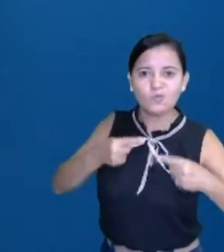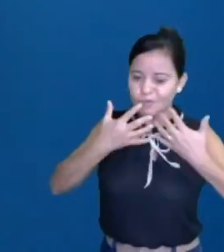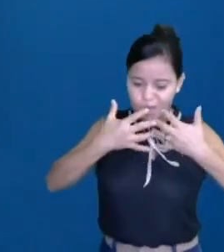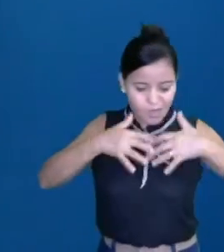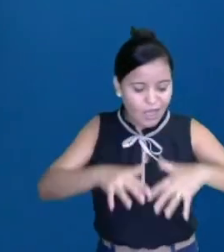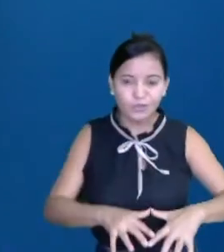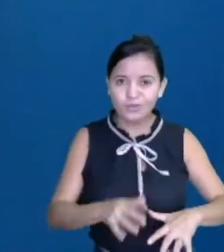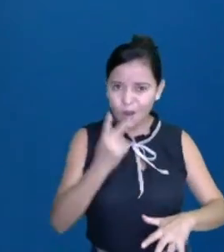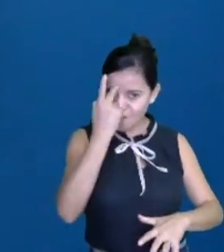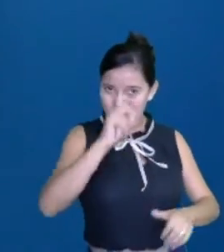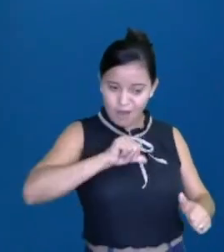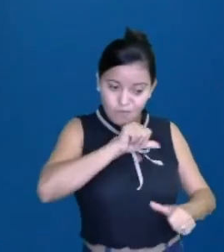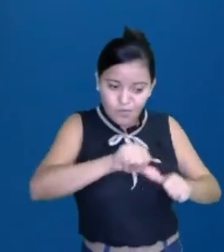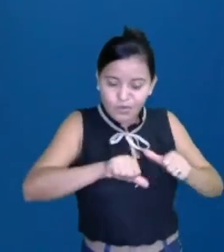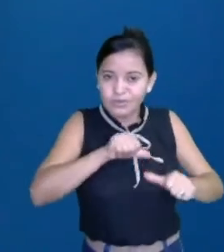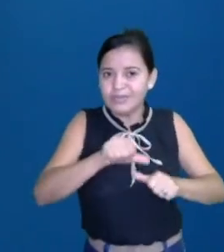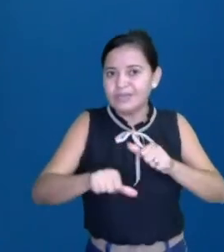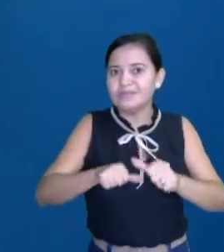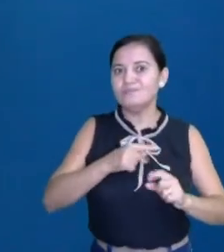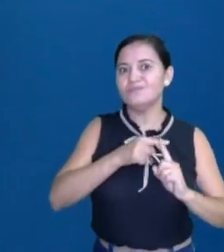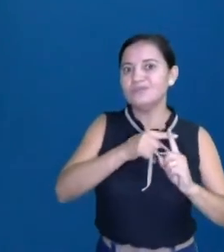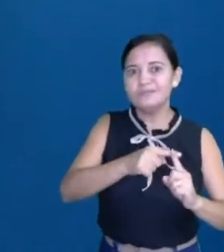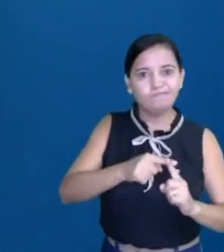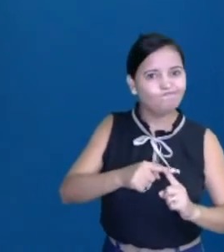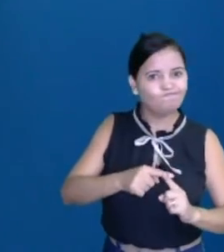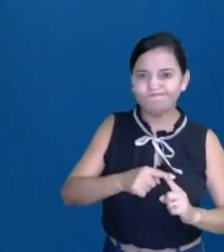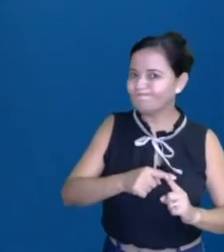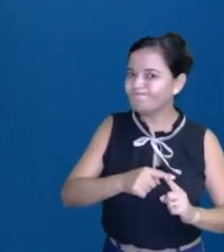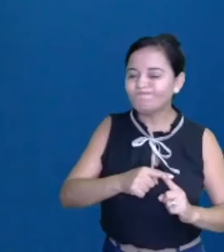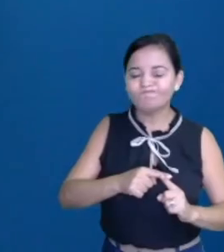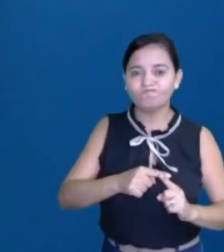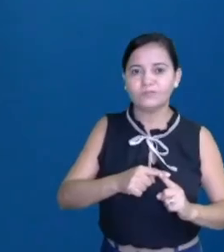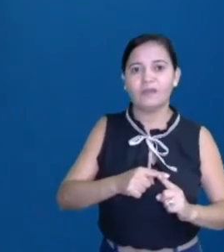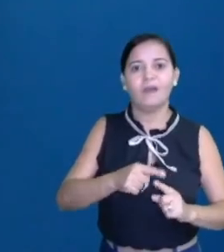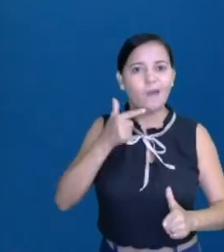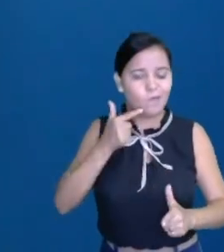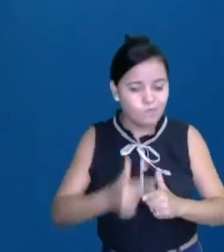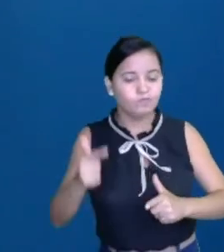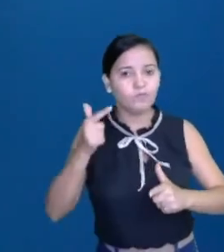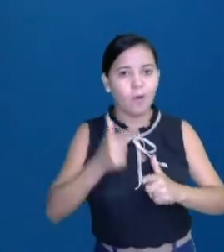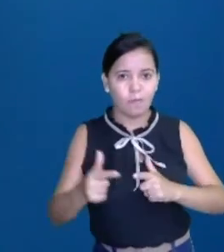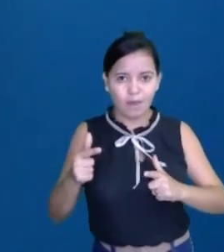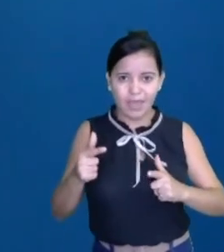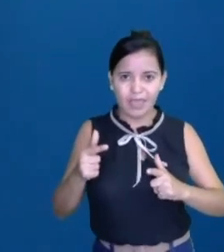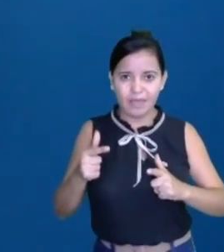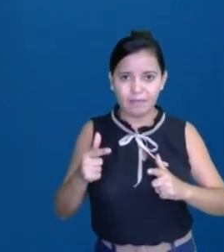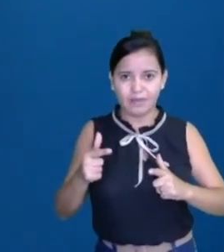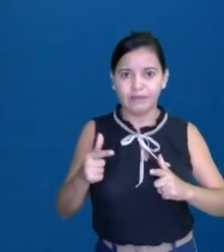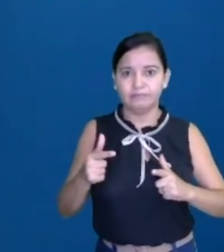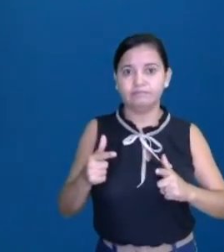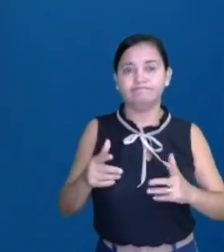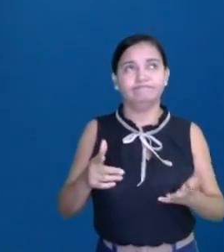seja revertido. Por isso o grande problema e o grande